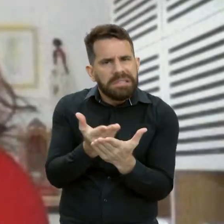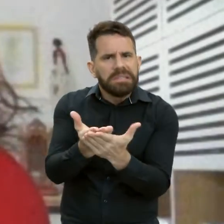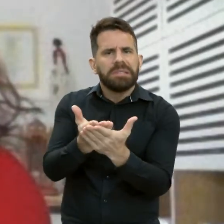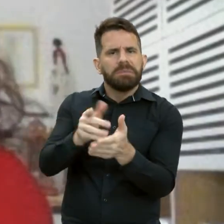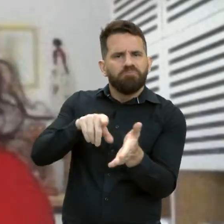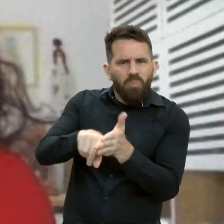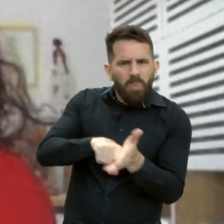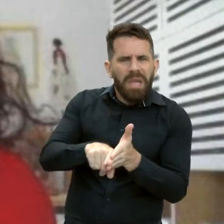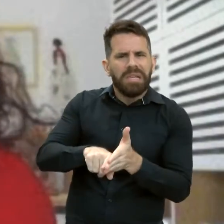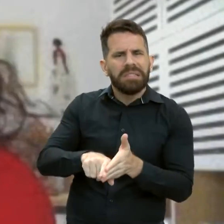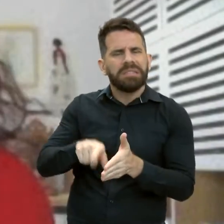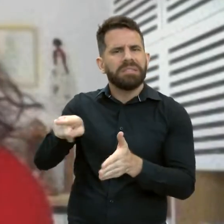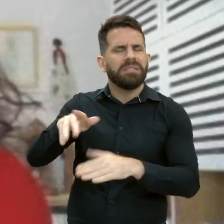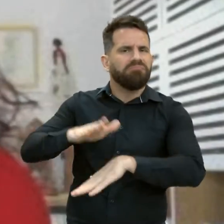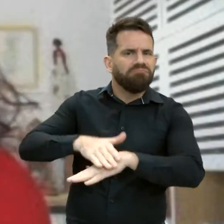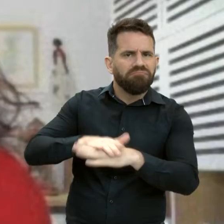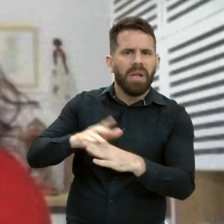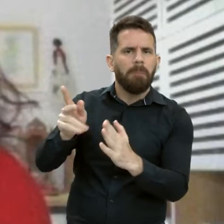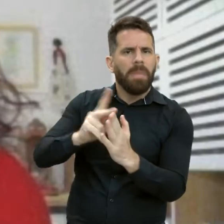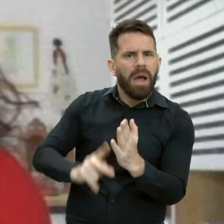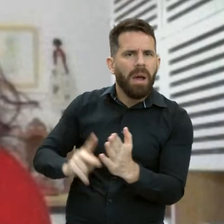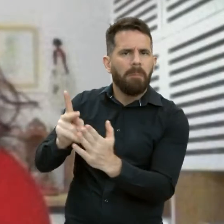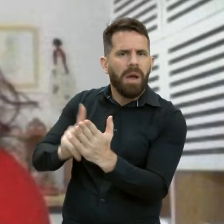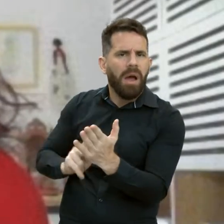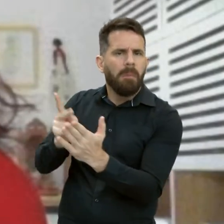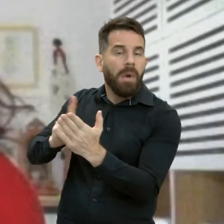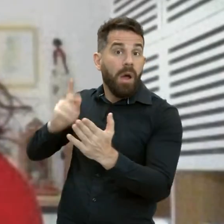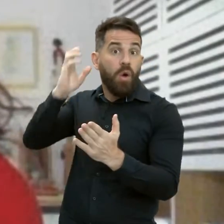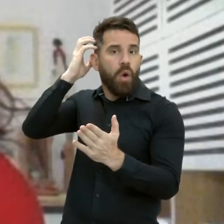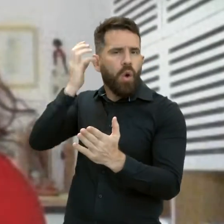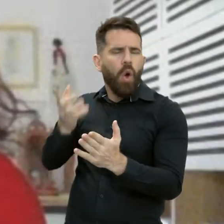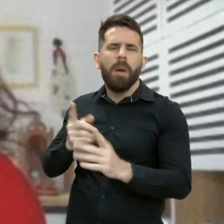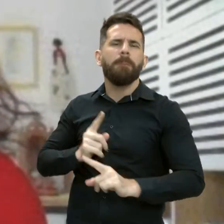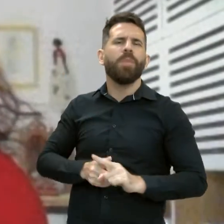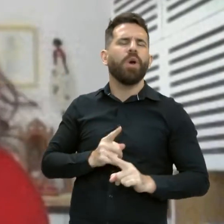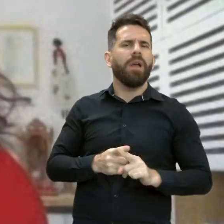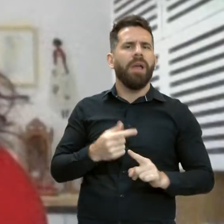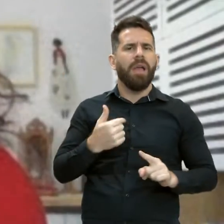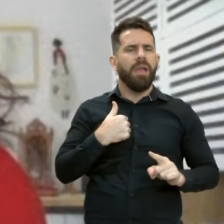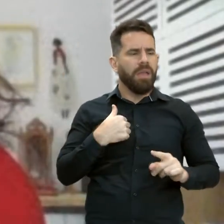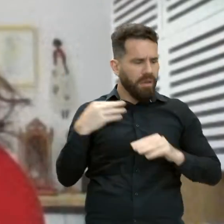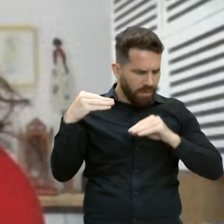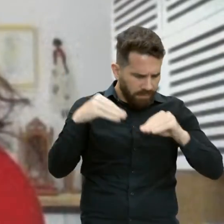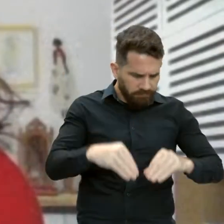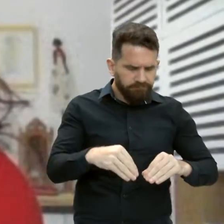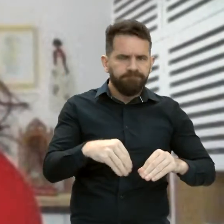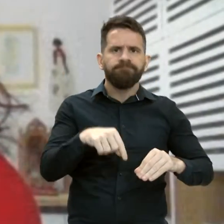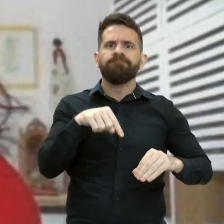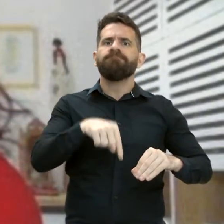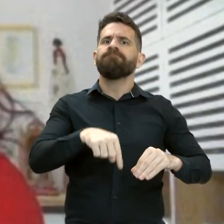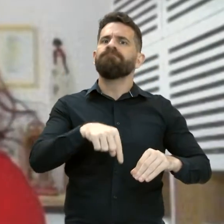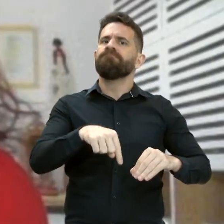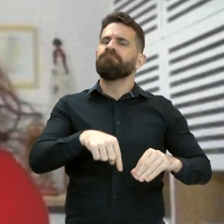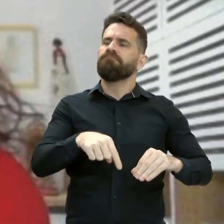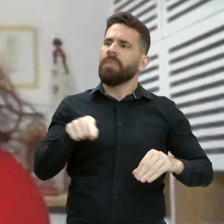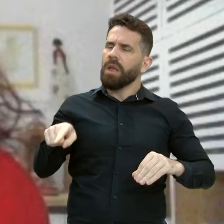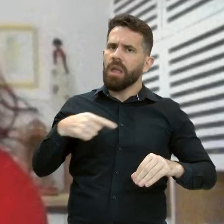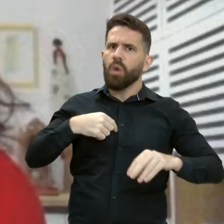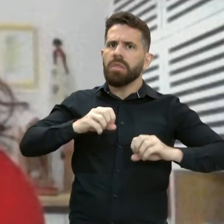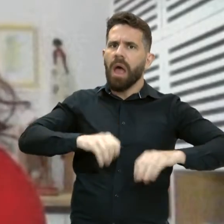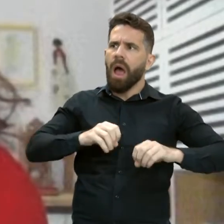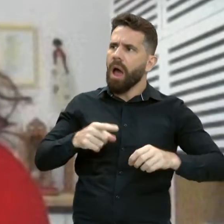Cora Coralina foi estar aqui na cidade dela e dar aula na cidade dela